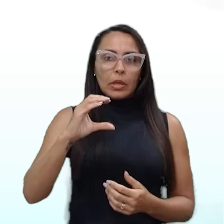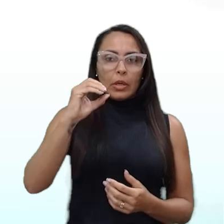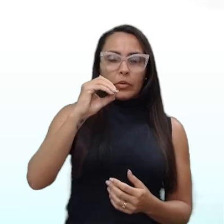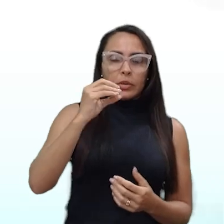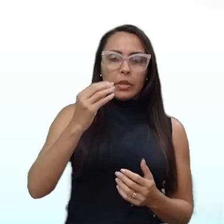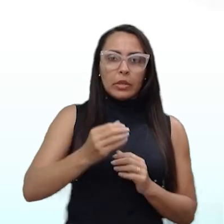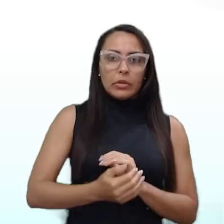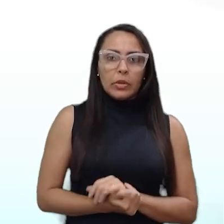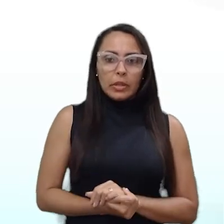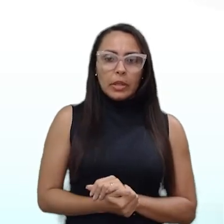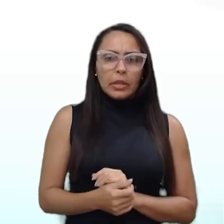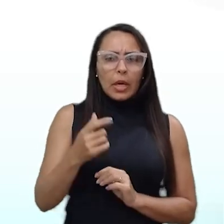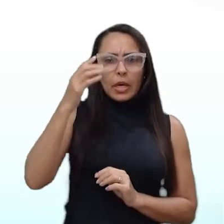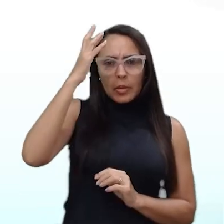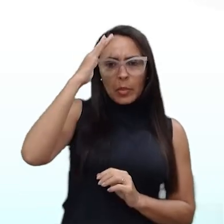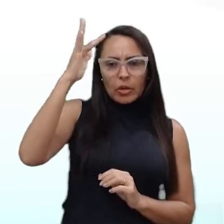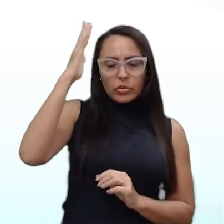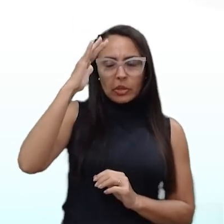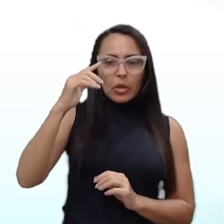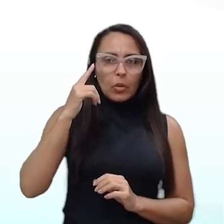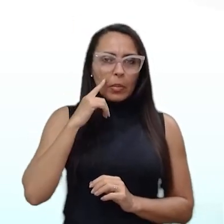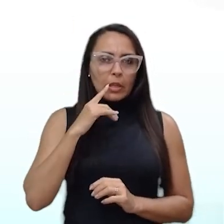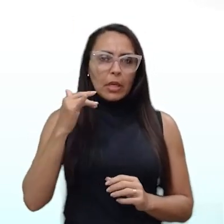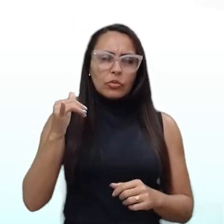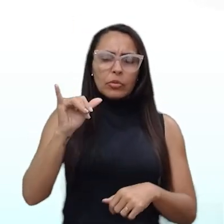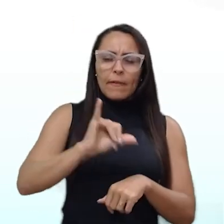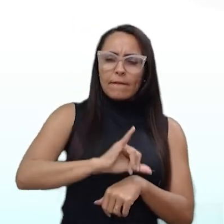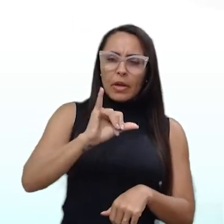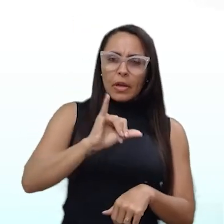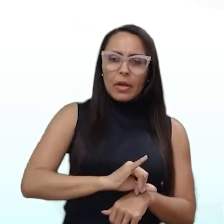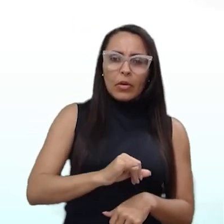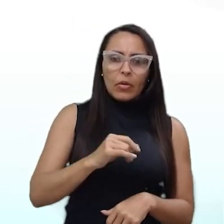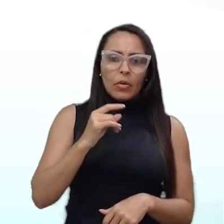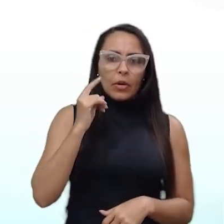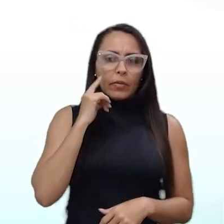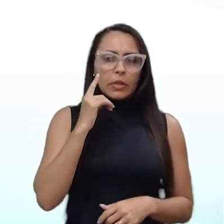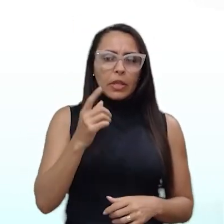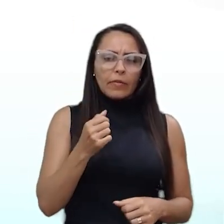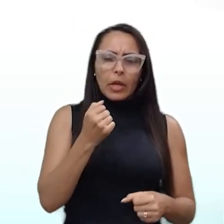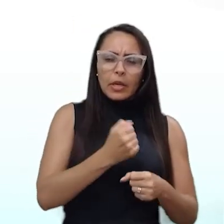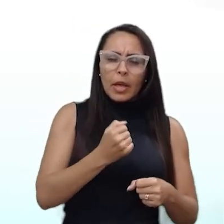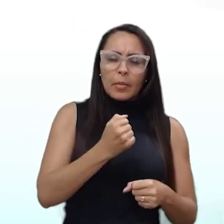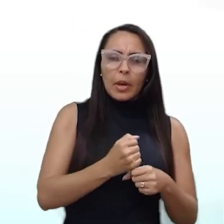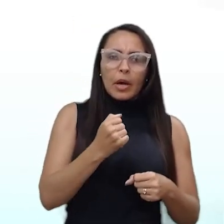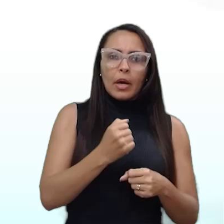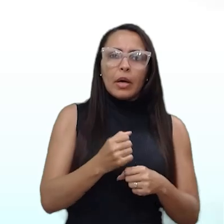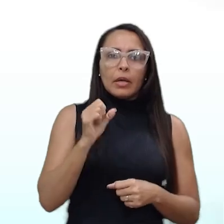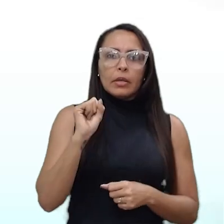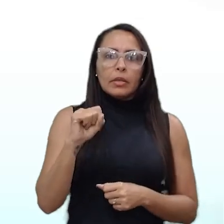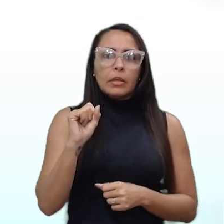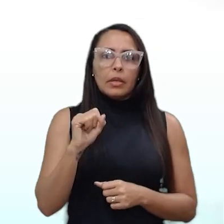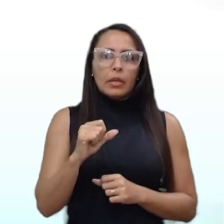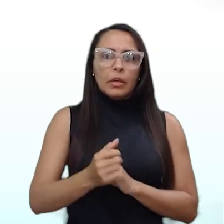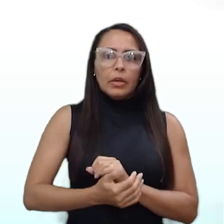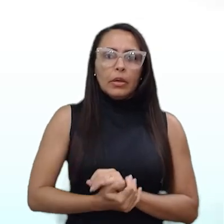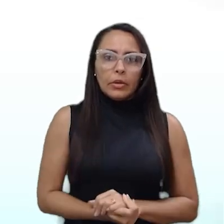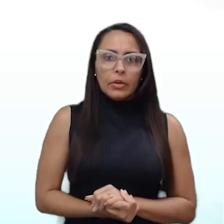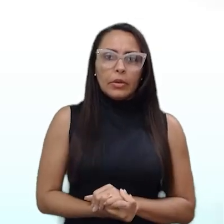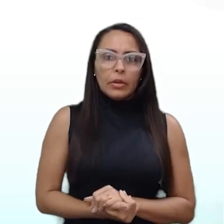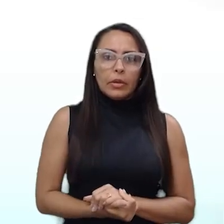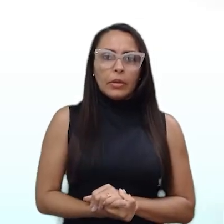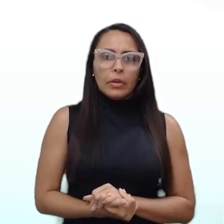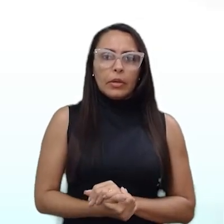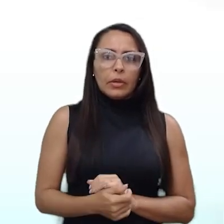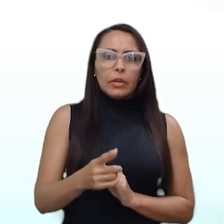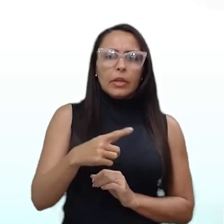temperatura. Então tenta agora imaginar um pedaço de ferro e você vai quebrar um pedacinho de ferro com 1 graminha só dele. E